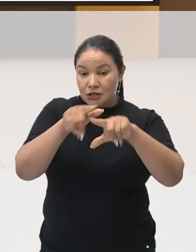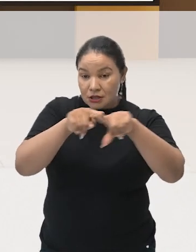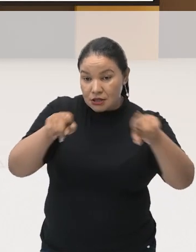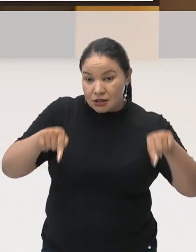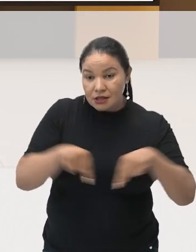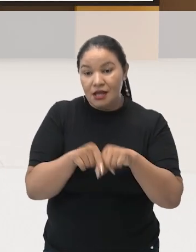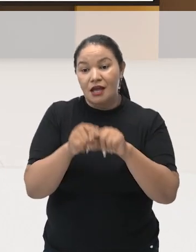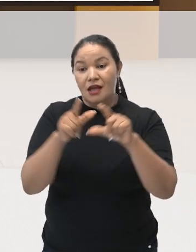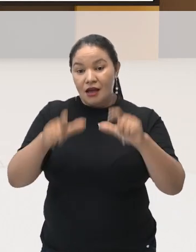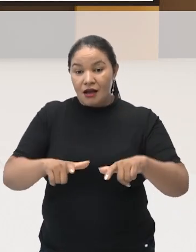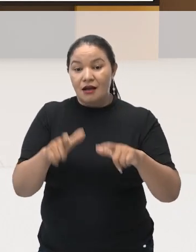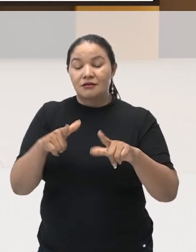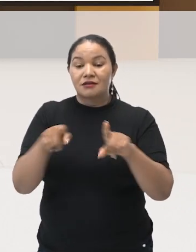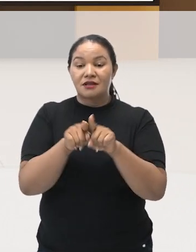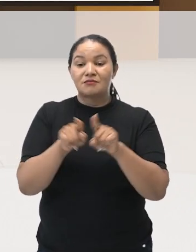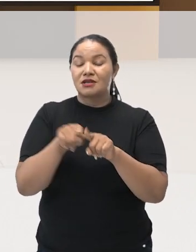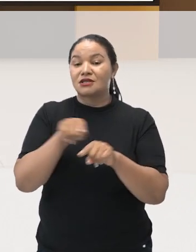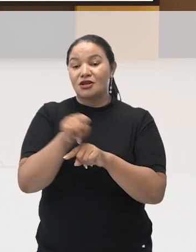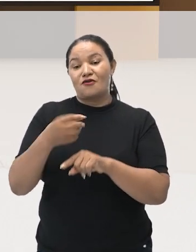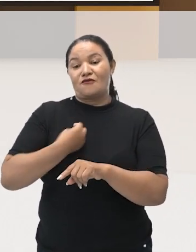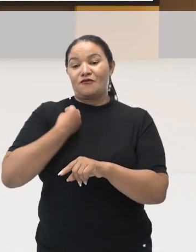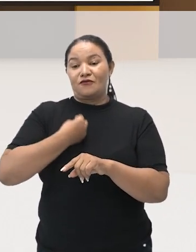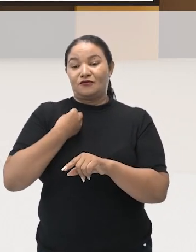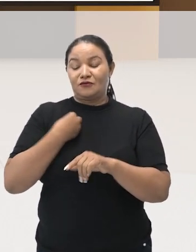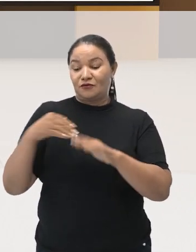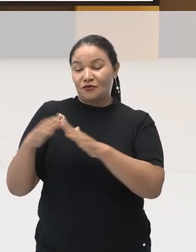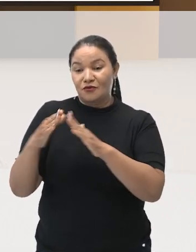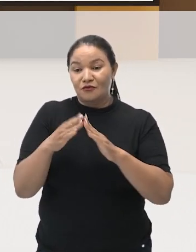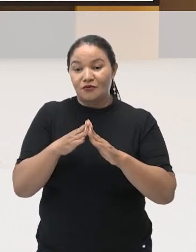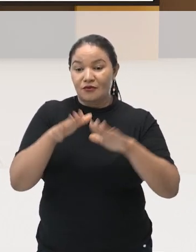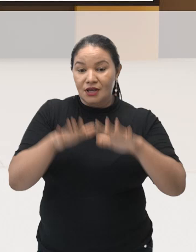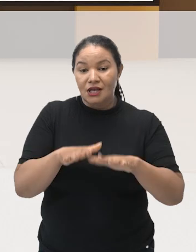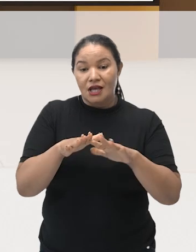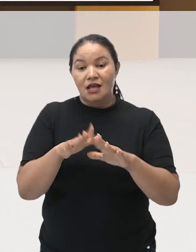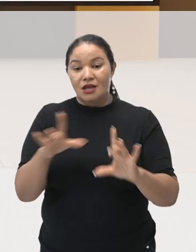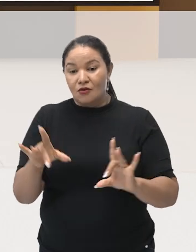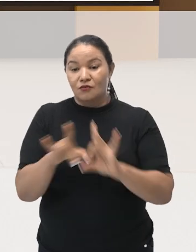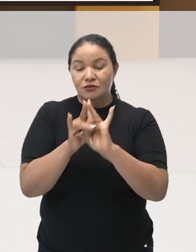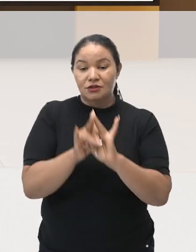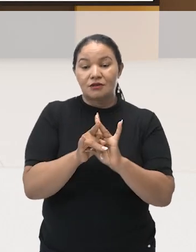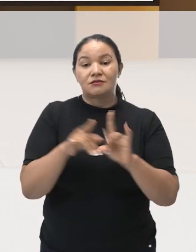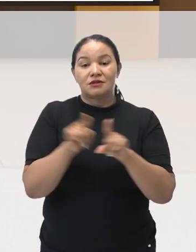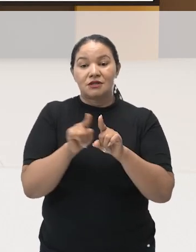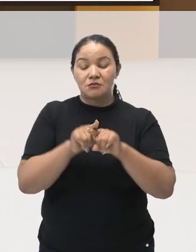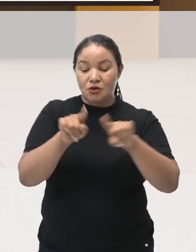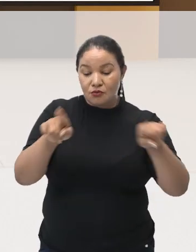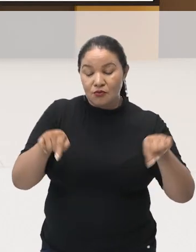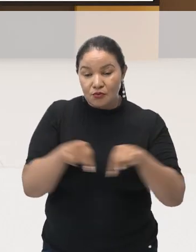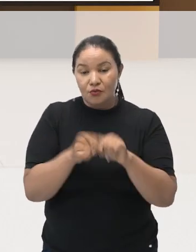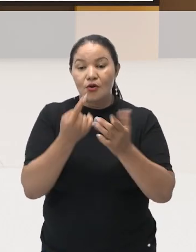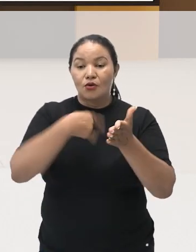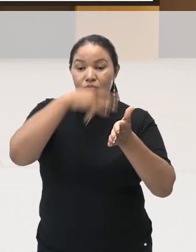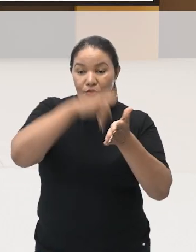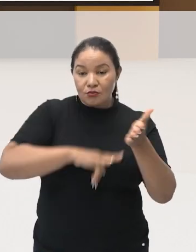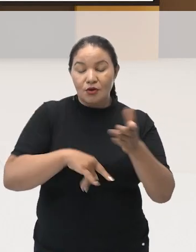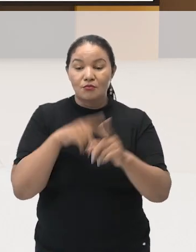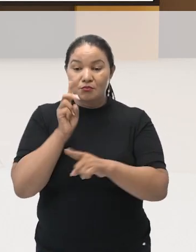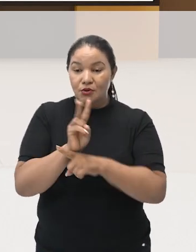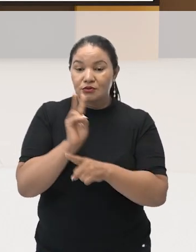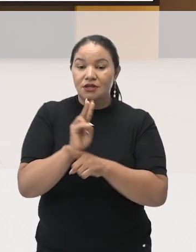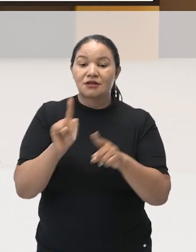que tradicionalmente ocupam, competindo à União demarcá-la, proteger e